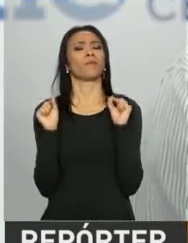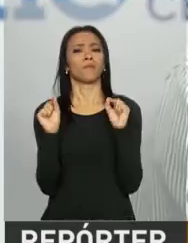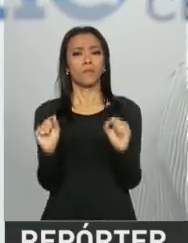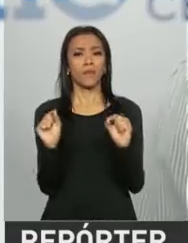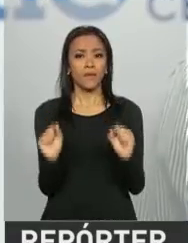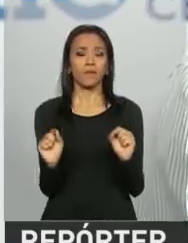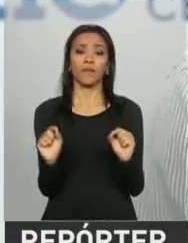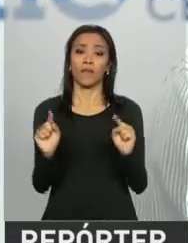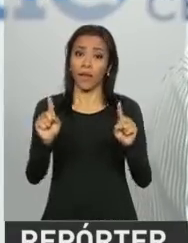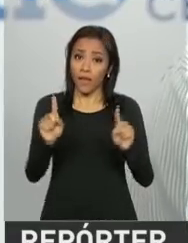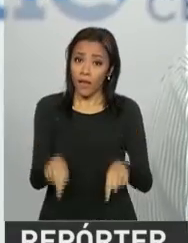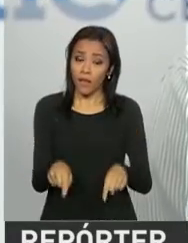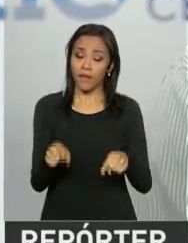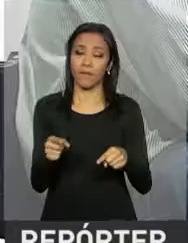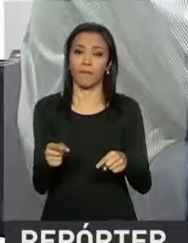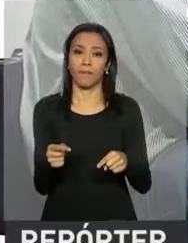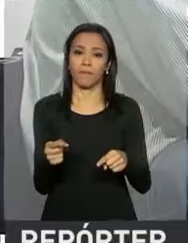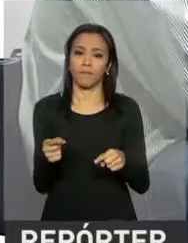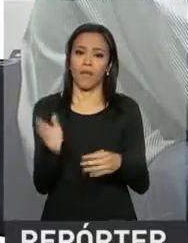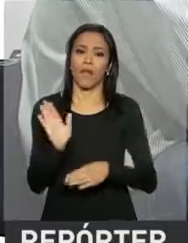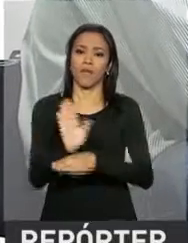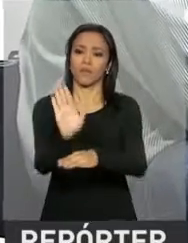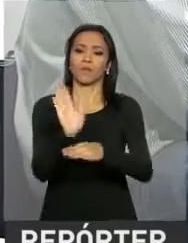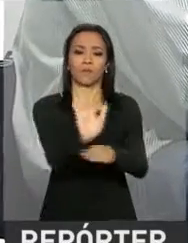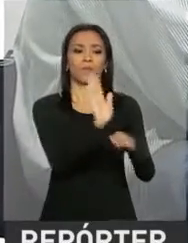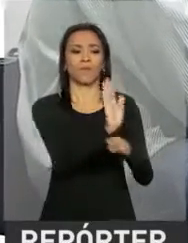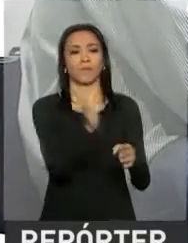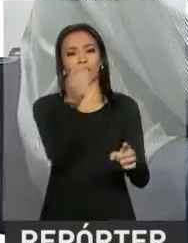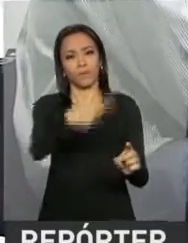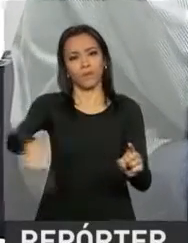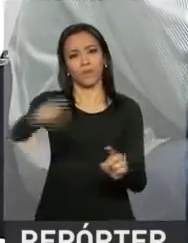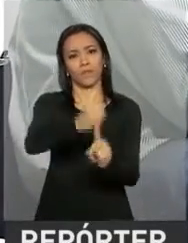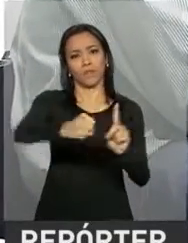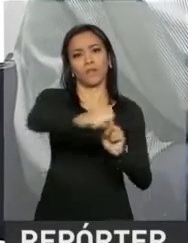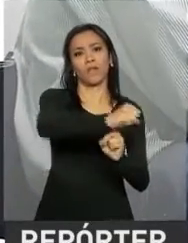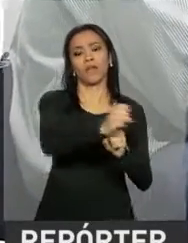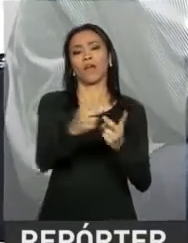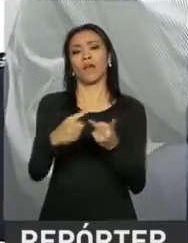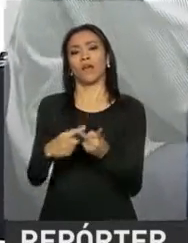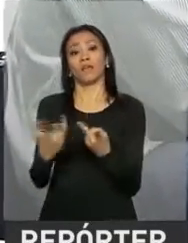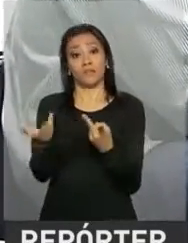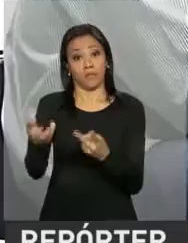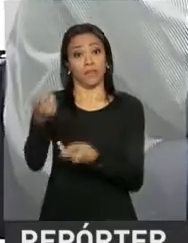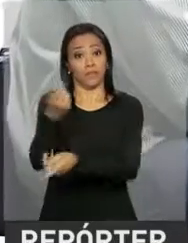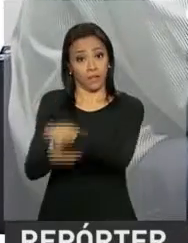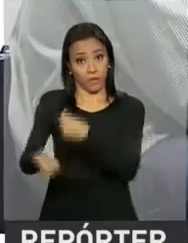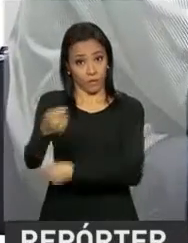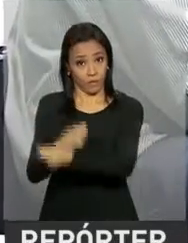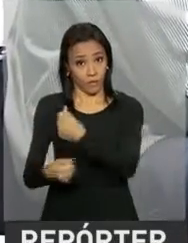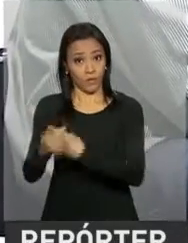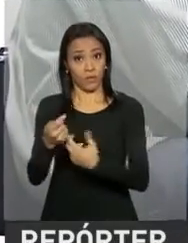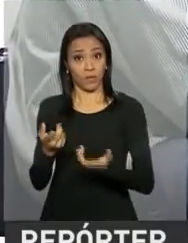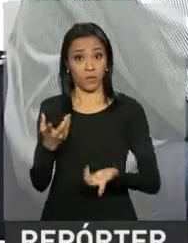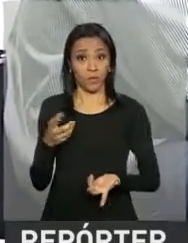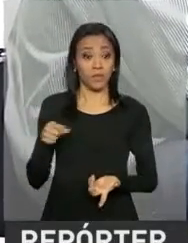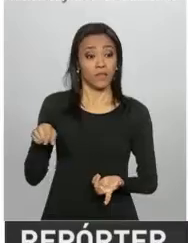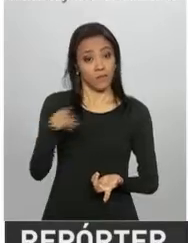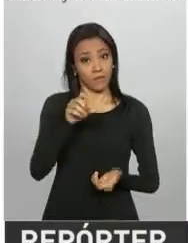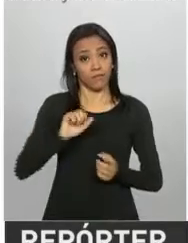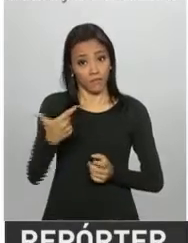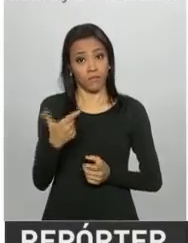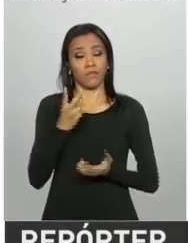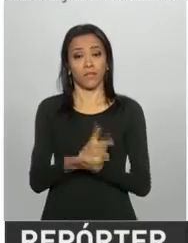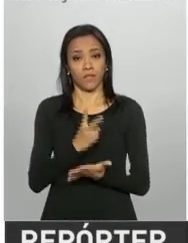gerar é de benefícios sociais e econômicos não é tudo isso é com a legalidade